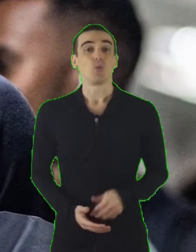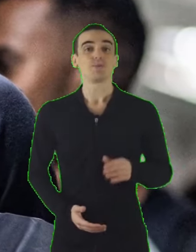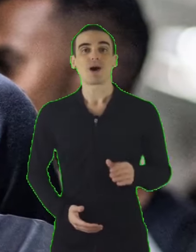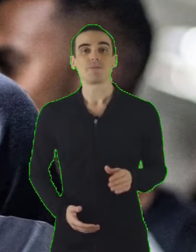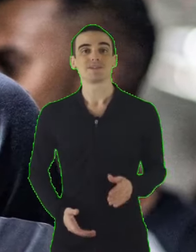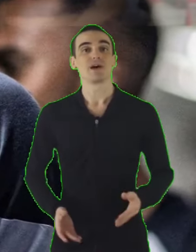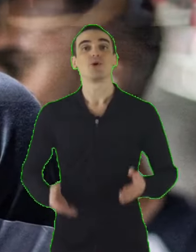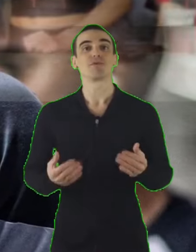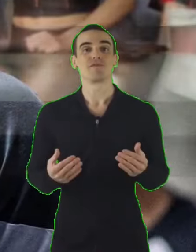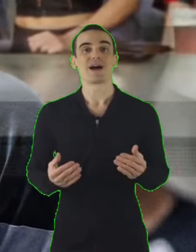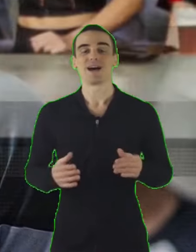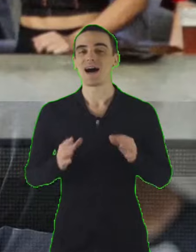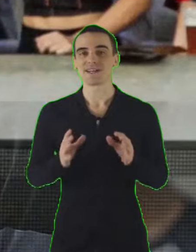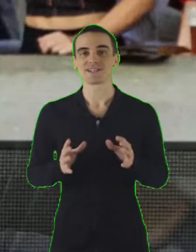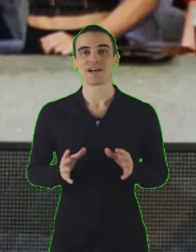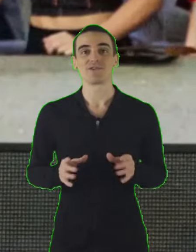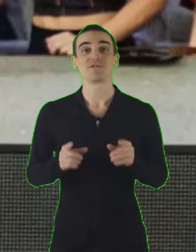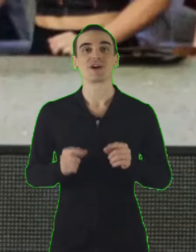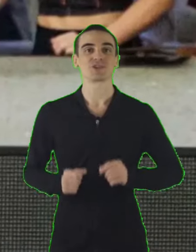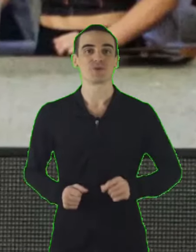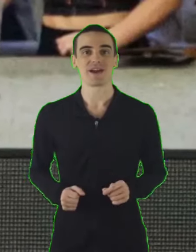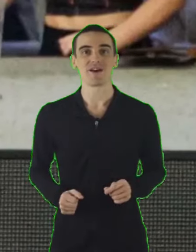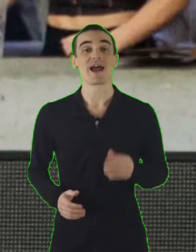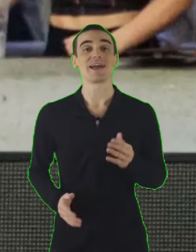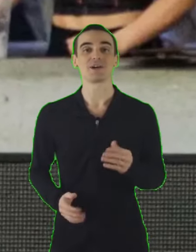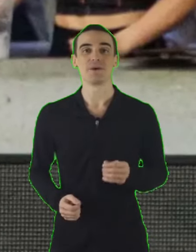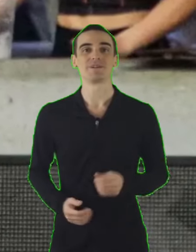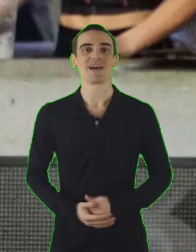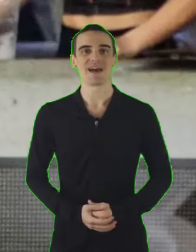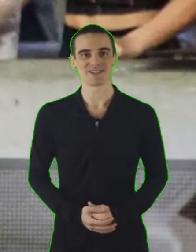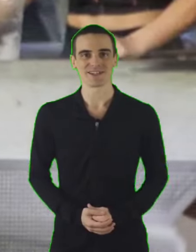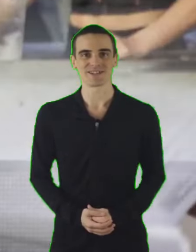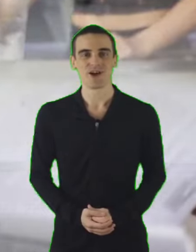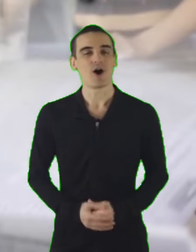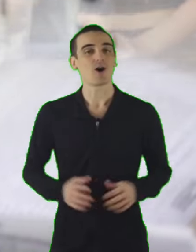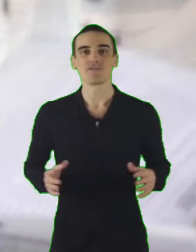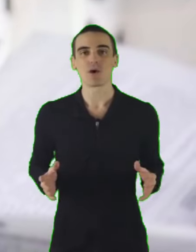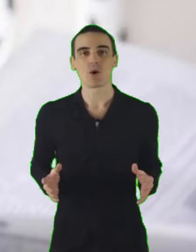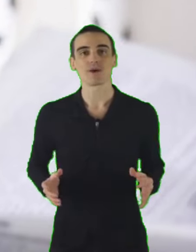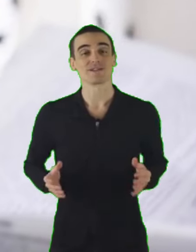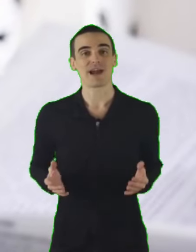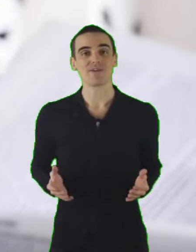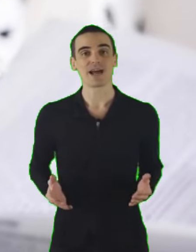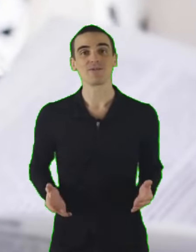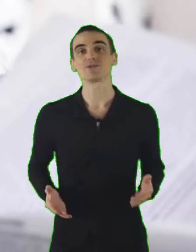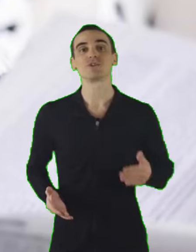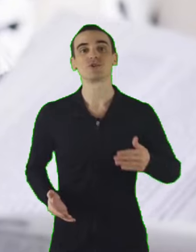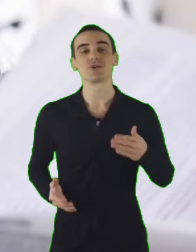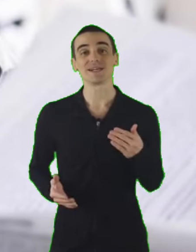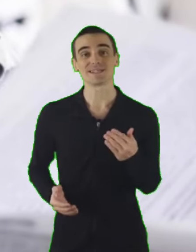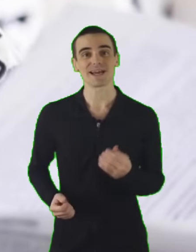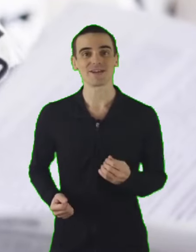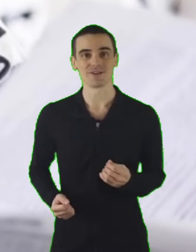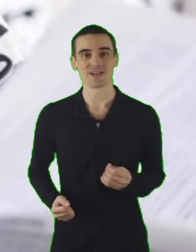aí, torcedor? O que acha do interesse da Raposa em contar com o futebol de Jean Lucas para a próxima temporada? Deixe sua opinião nos